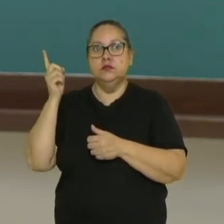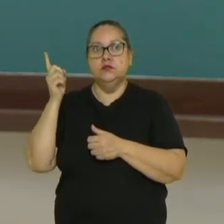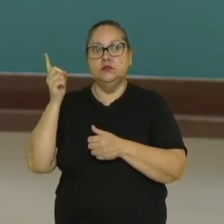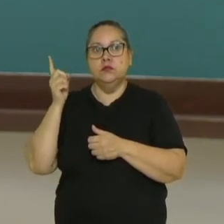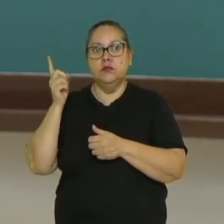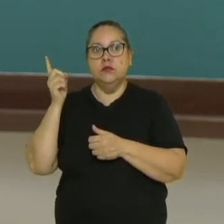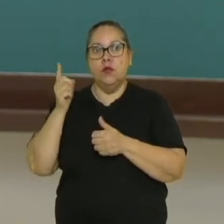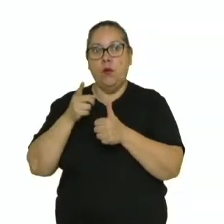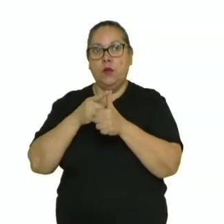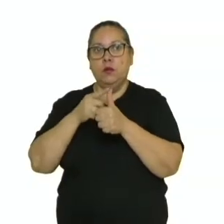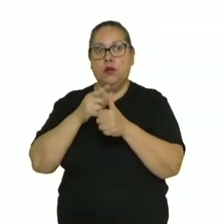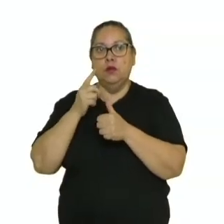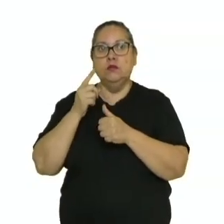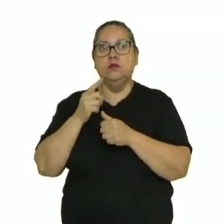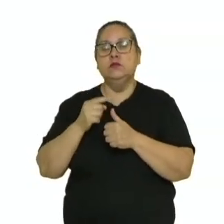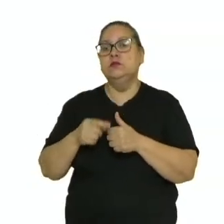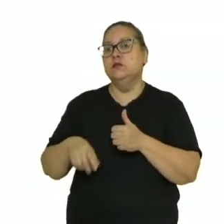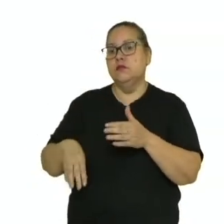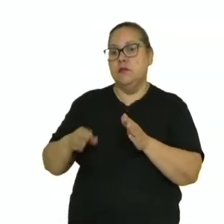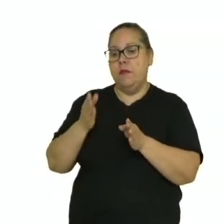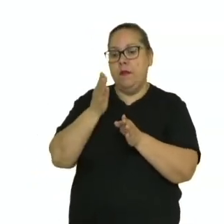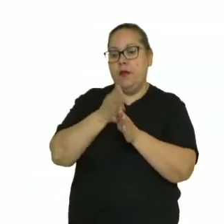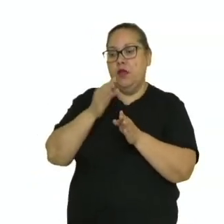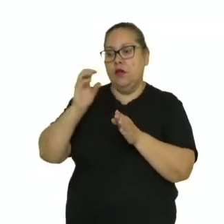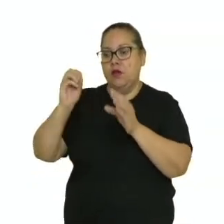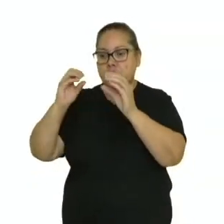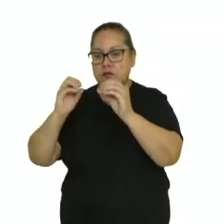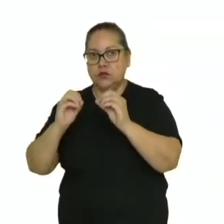É aqui o primeiro, ó. Meiose 1.